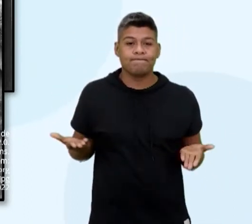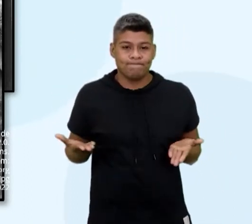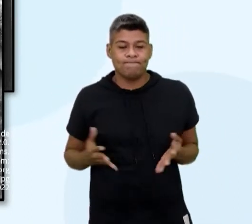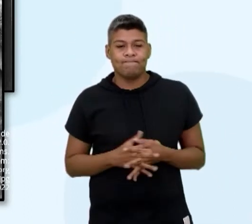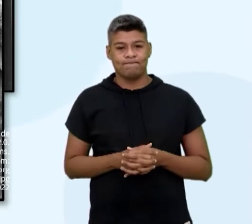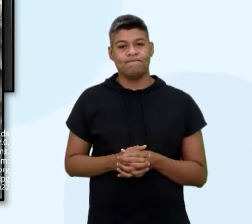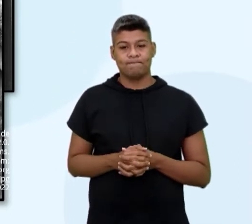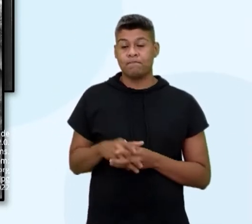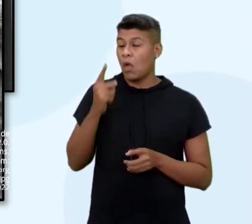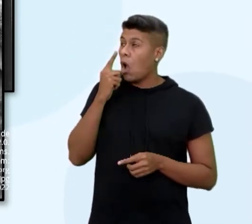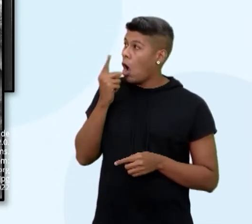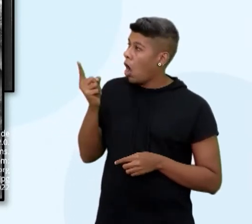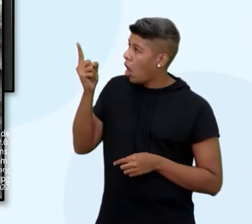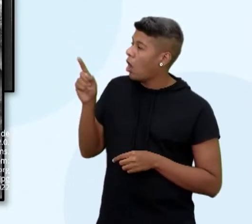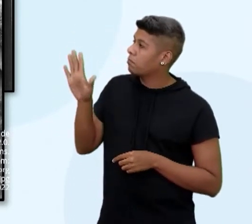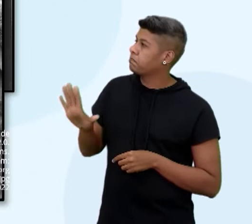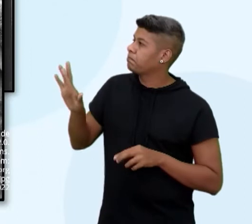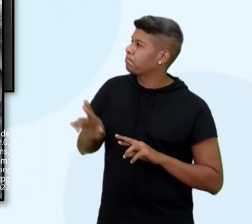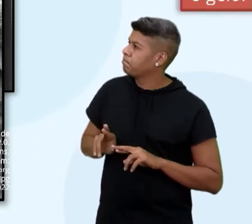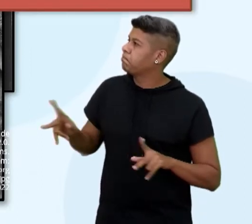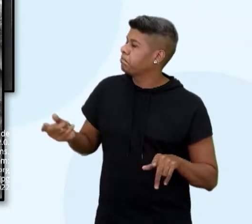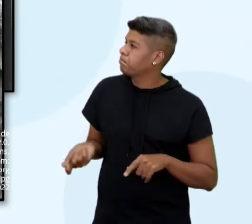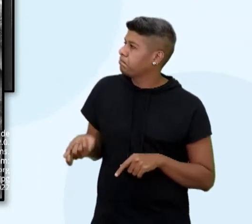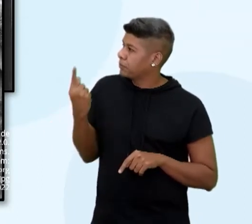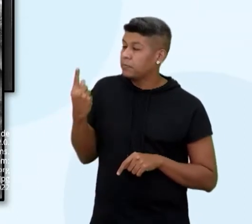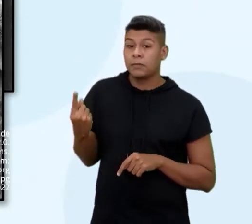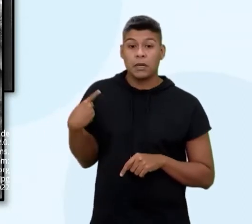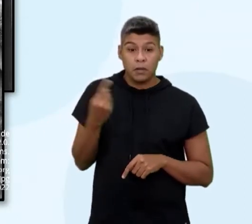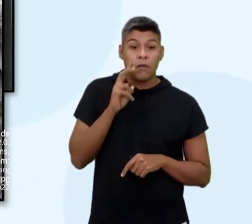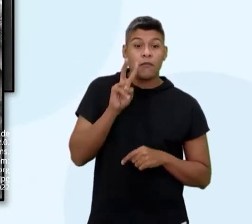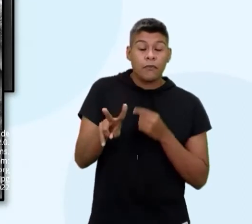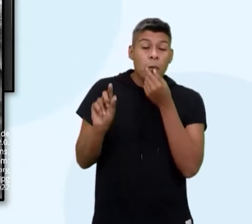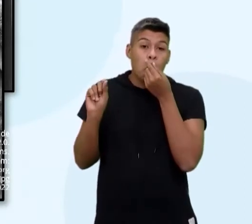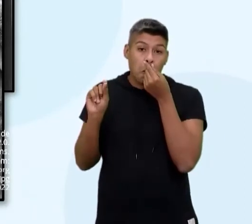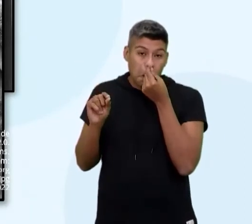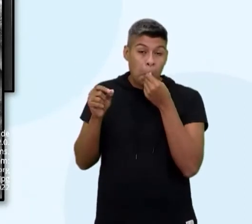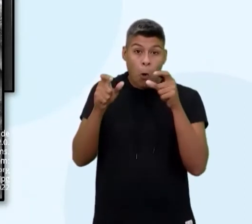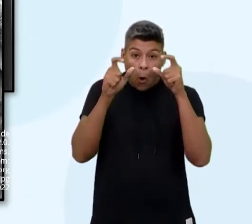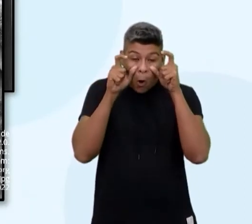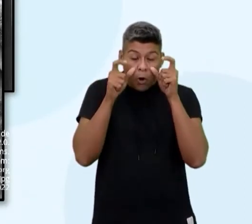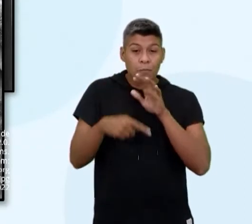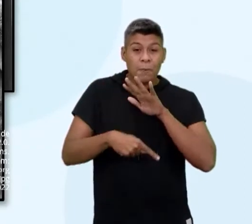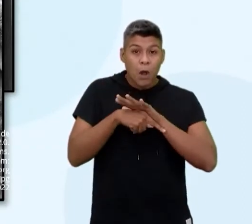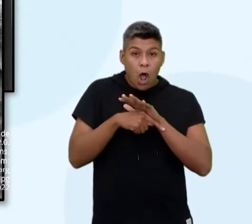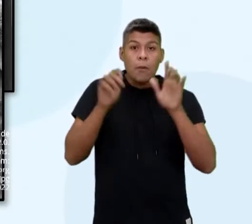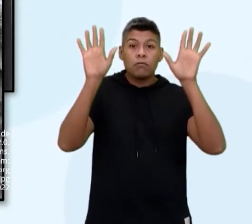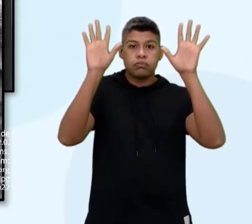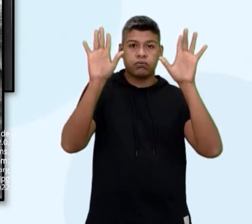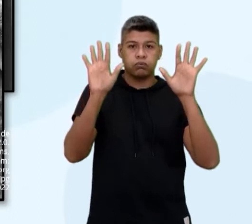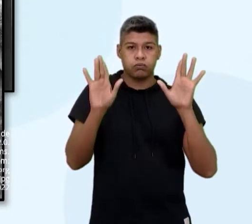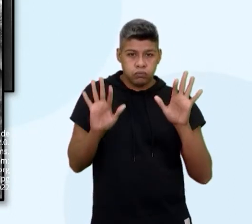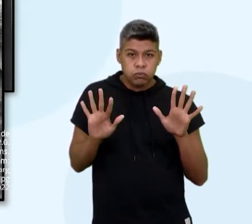tela. Olha só essa imagem, que diferente. A gente está vendo aqui, pessoal, um óculos de neve feito